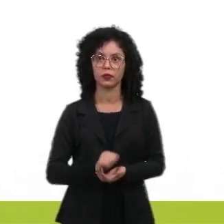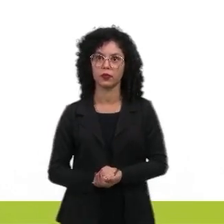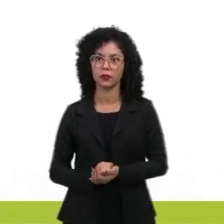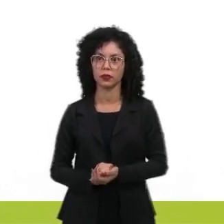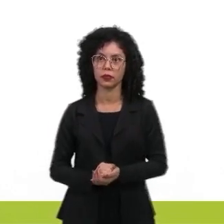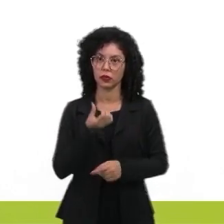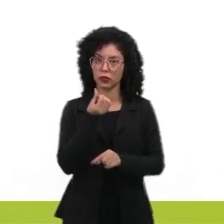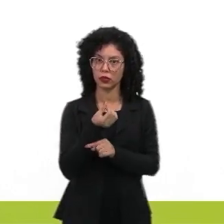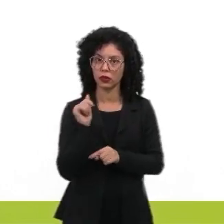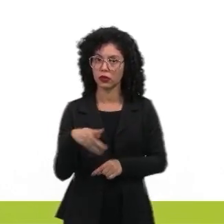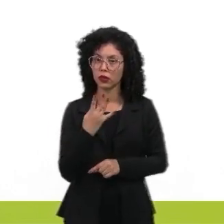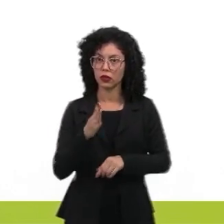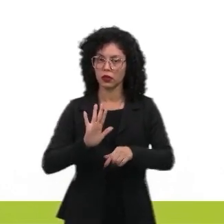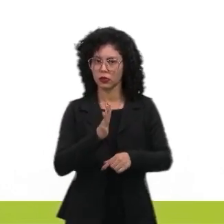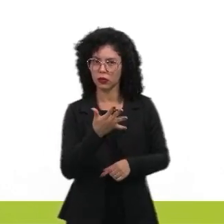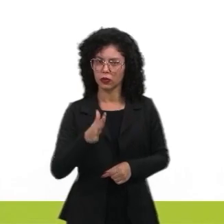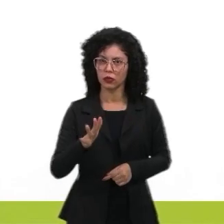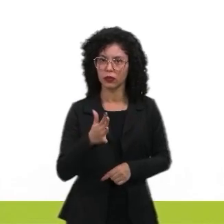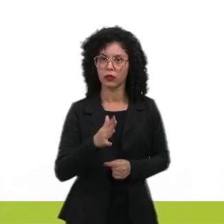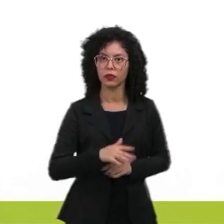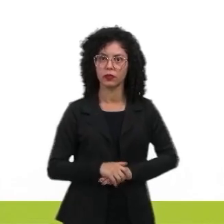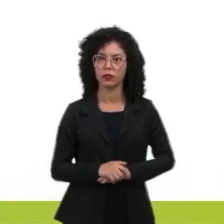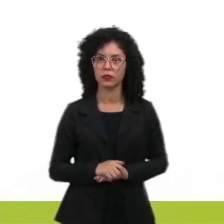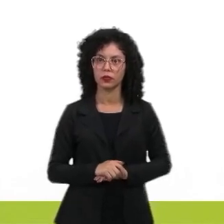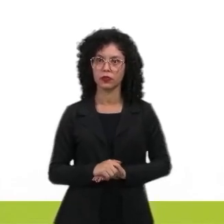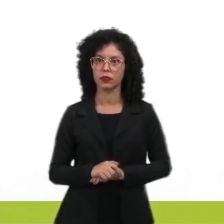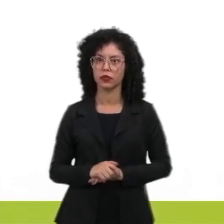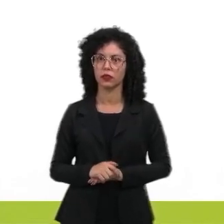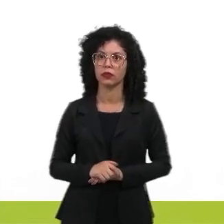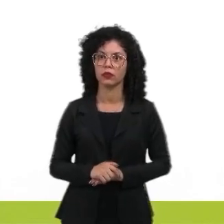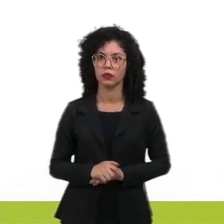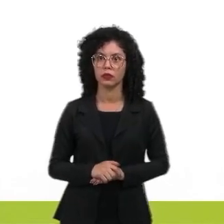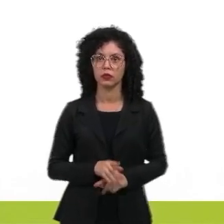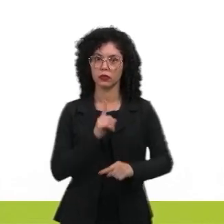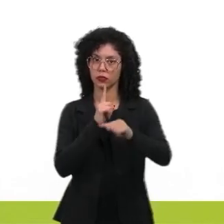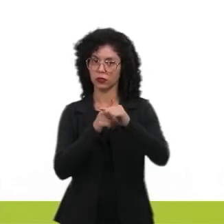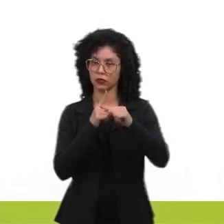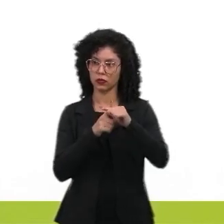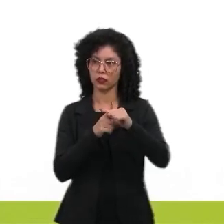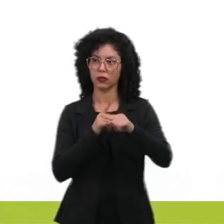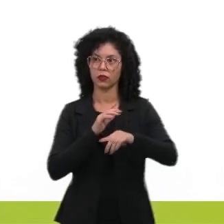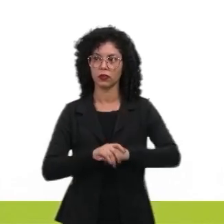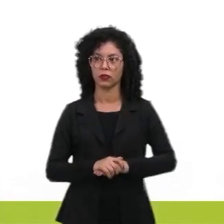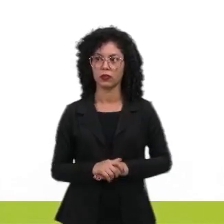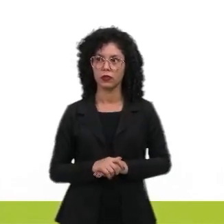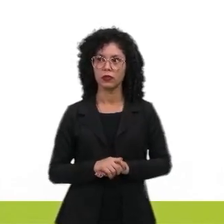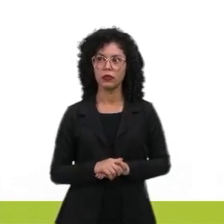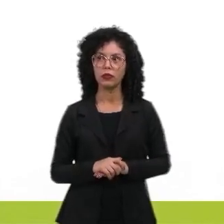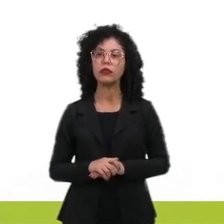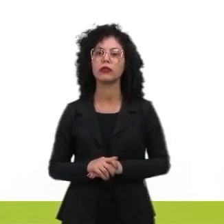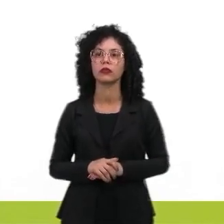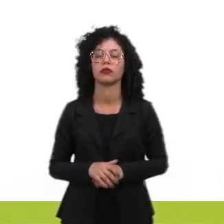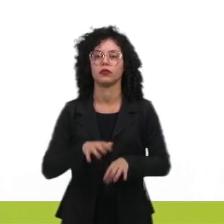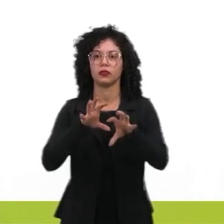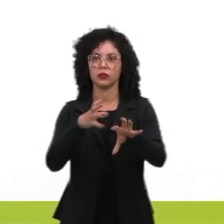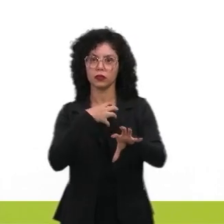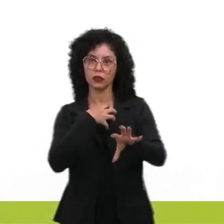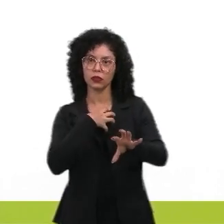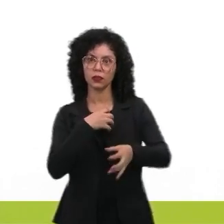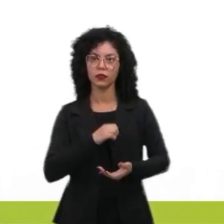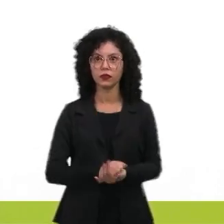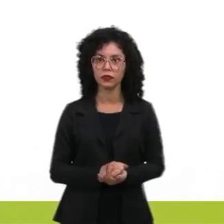em 6 dias ele produz mais ou menos peças. De novo, a gente tem um acréscimo de tempo, automaticamente, né? Nesse momento, a gente